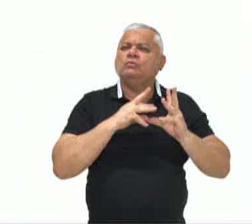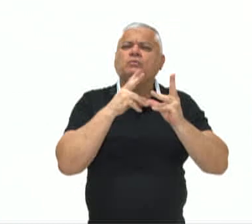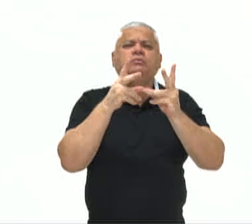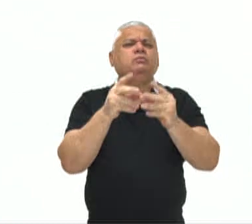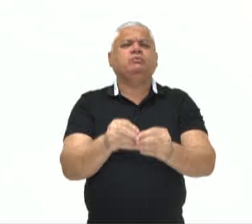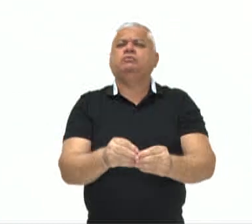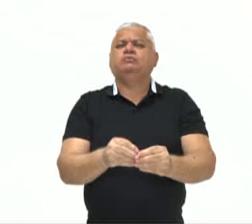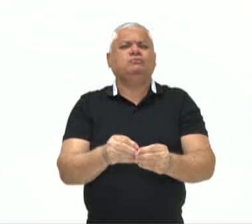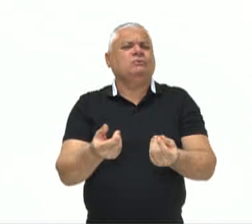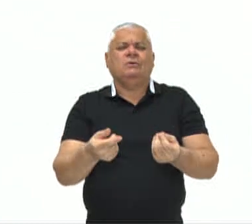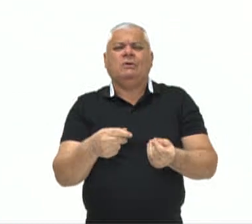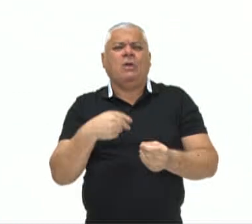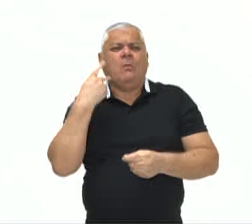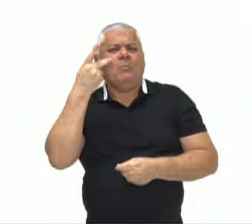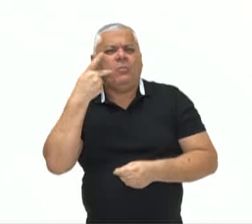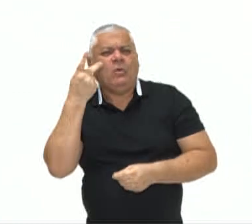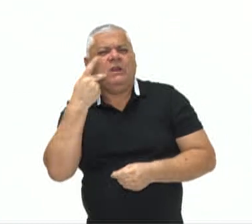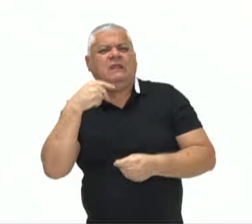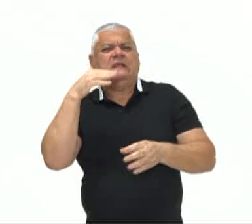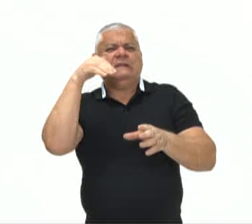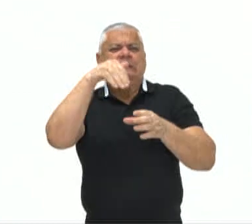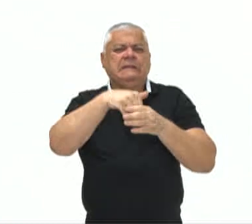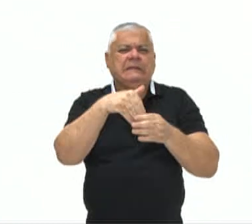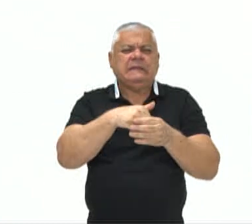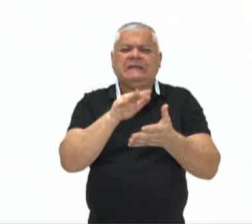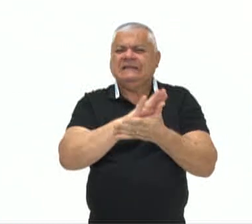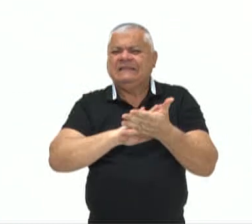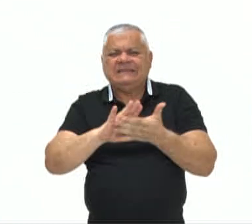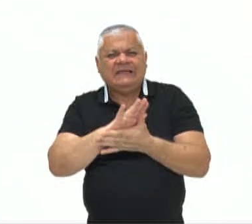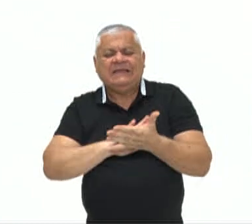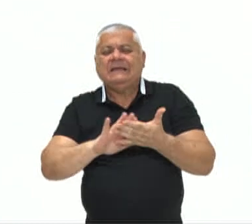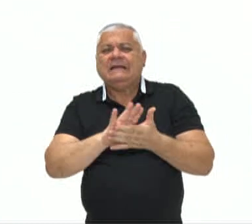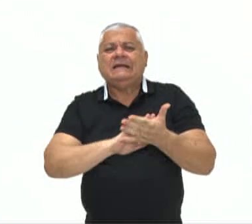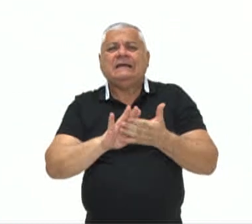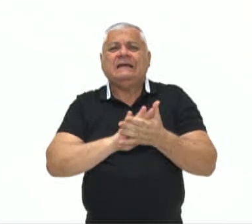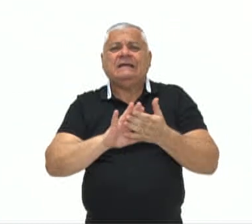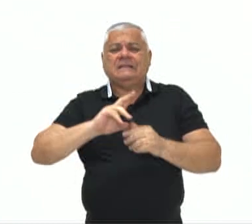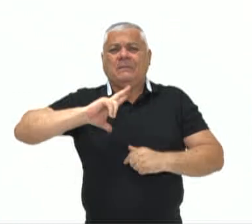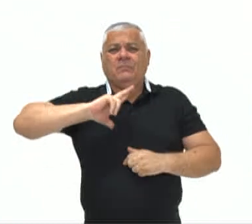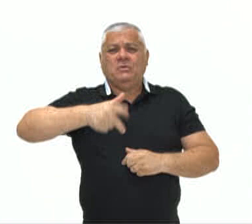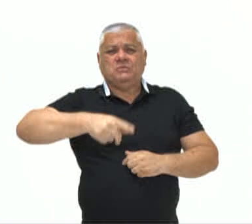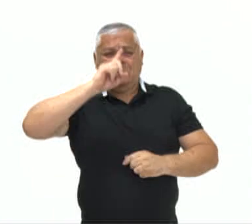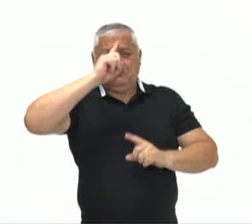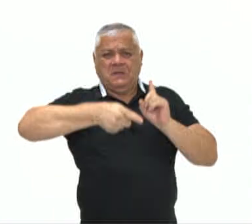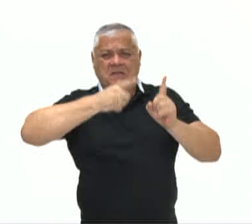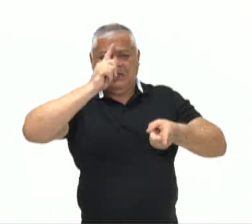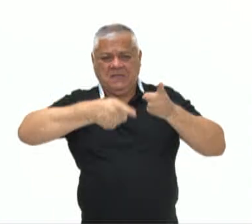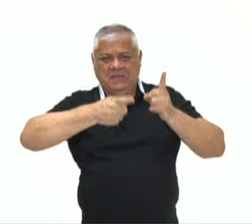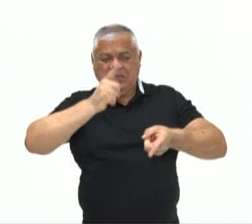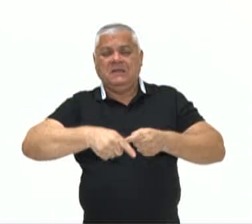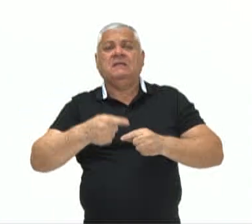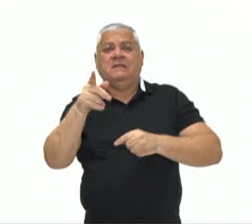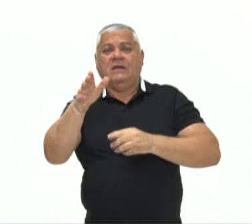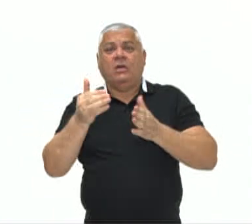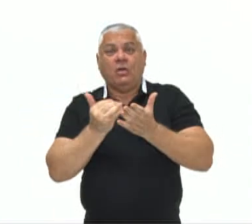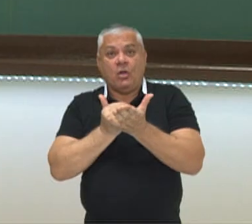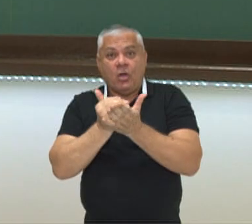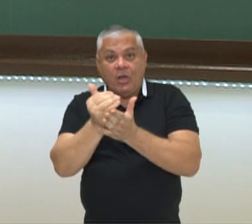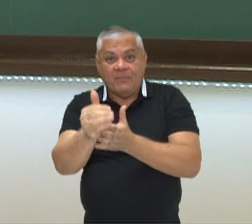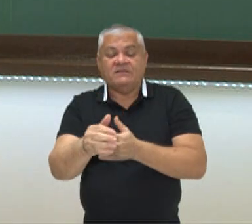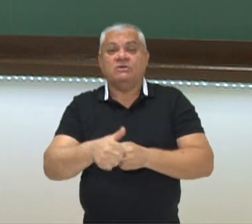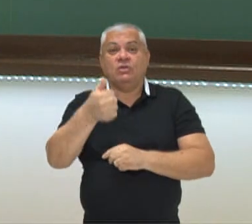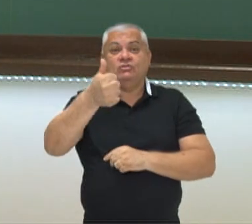as iniciativas políticas daquela época, desde a implantação das capitanias hereditárias, daquelas